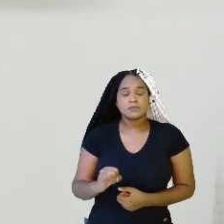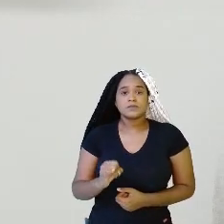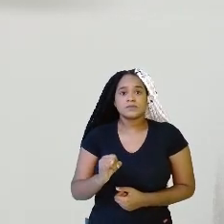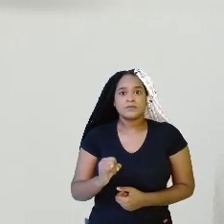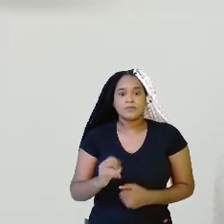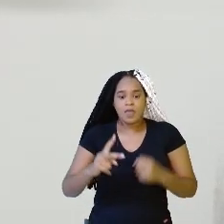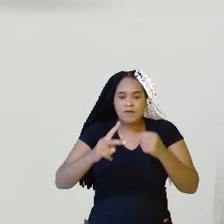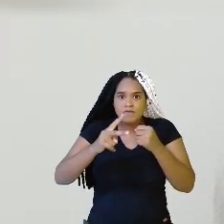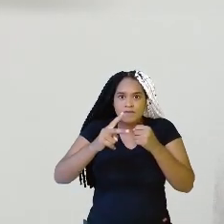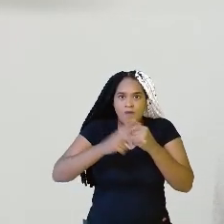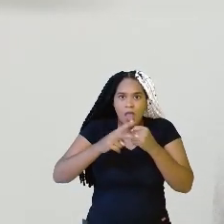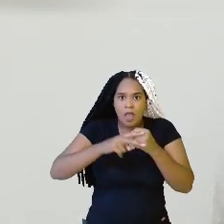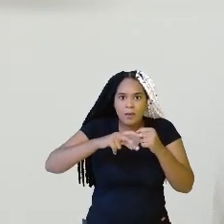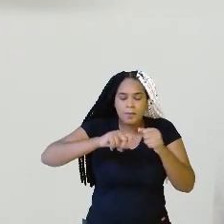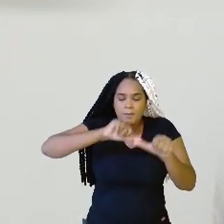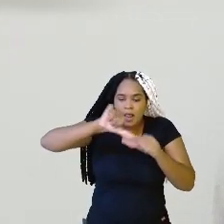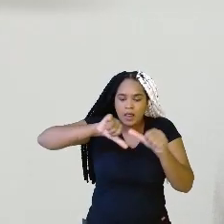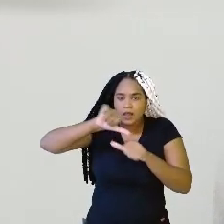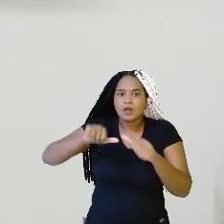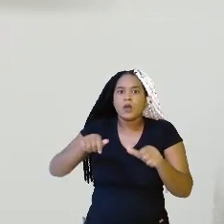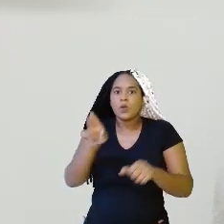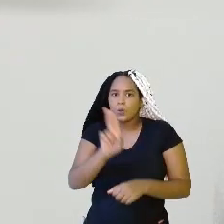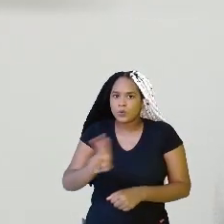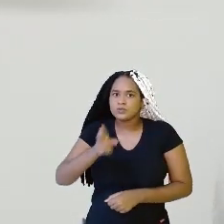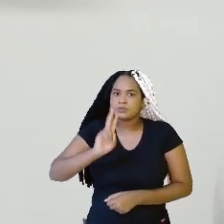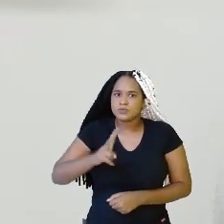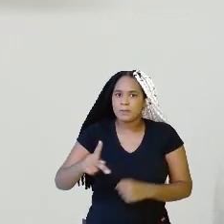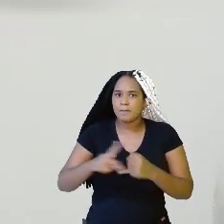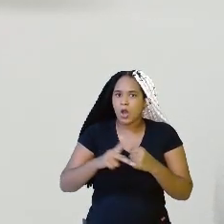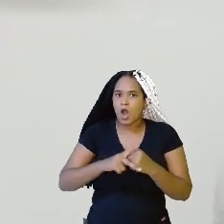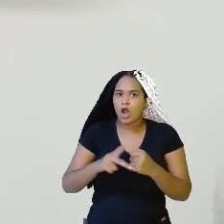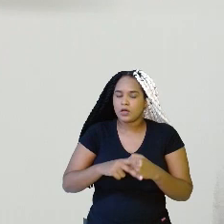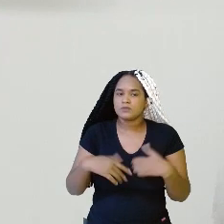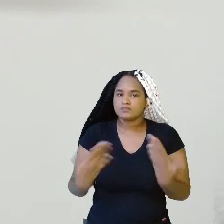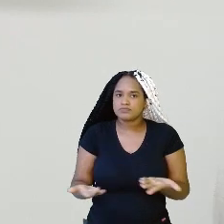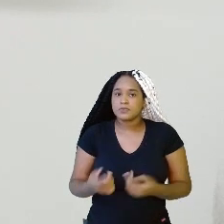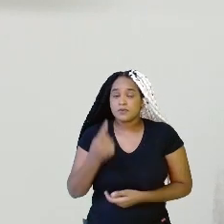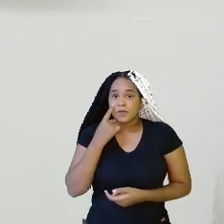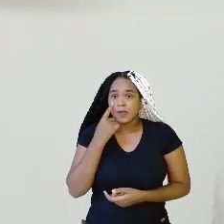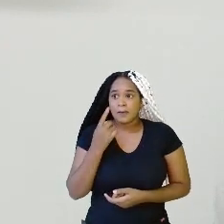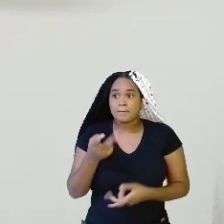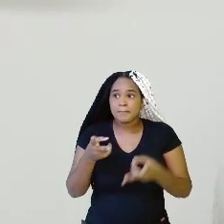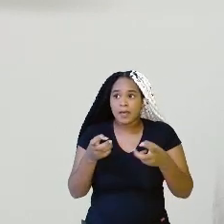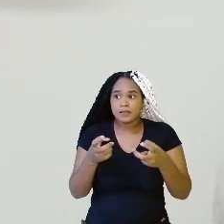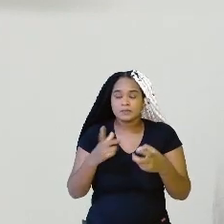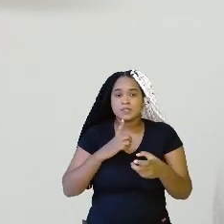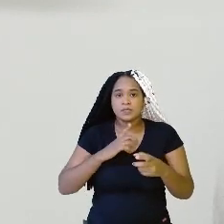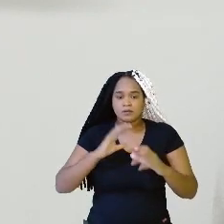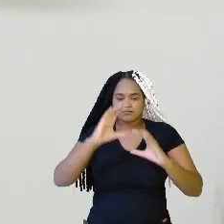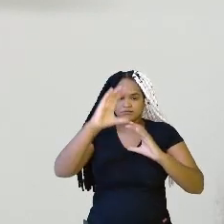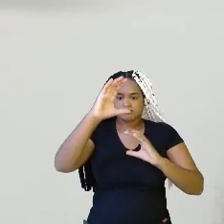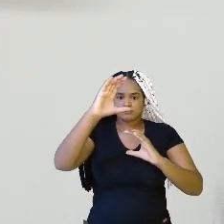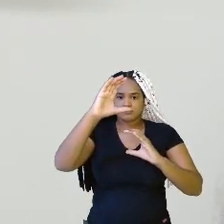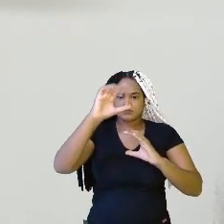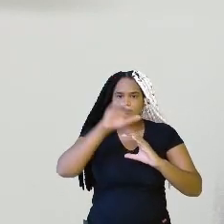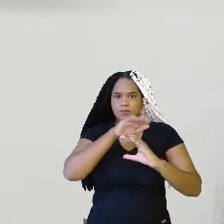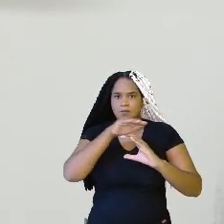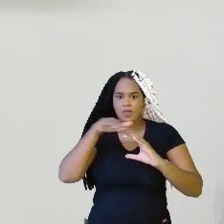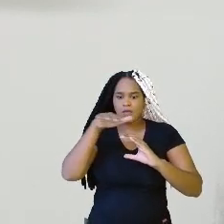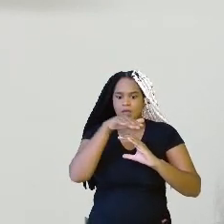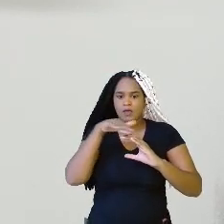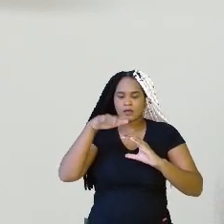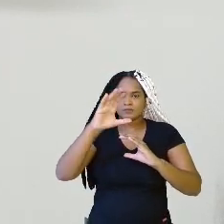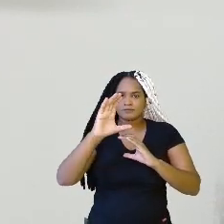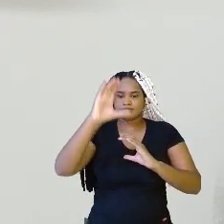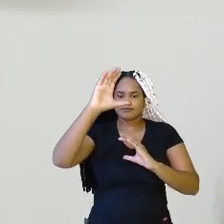nós utilizamos desses pronomes pessoais. Você observa que tem um espaço entre os 3 primeiros, foi de propósito, tá? Eu,